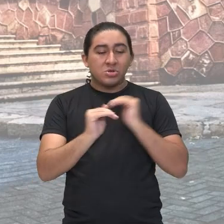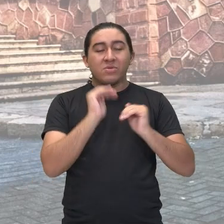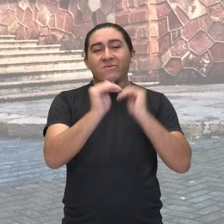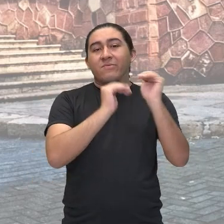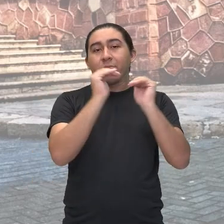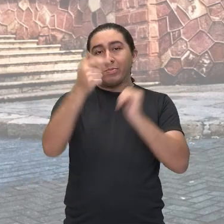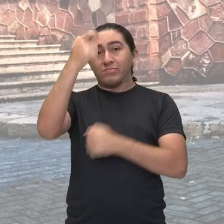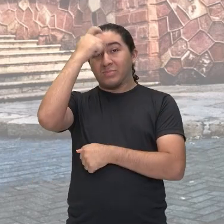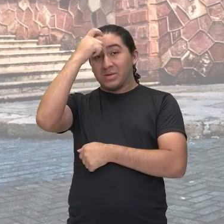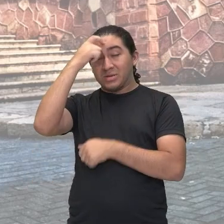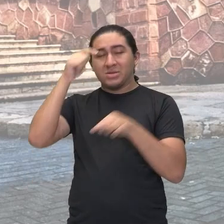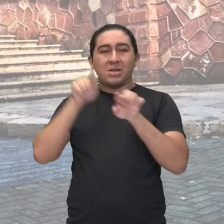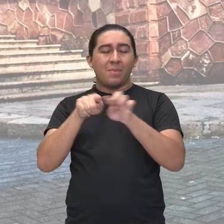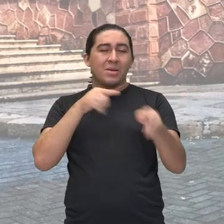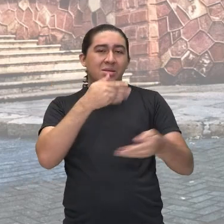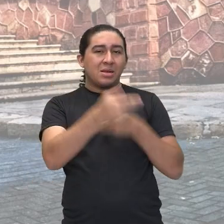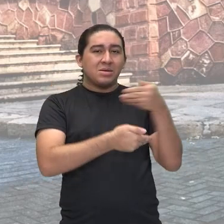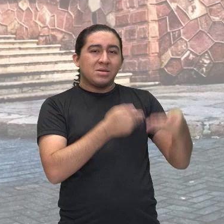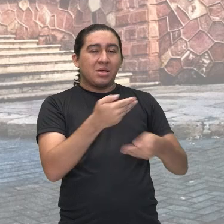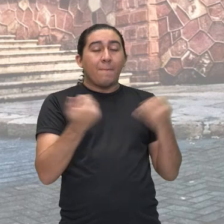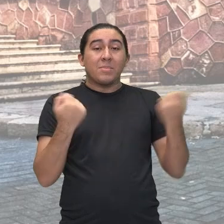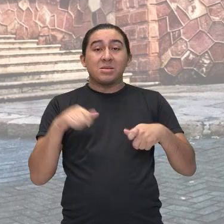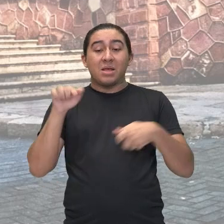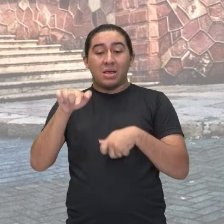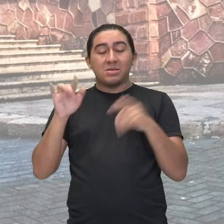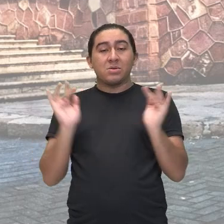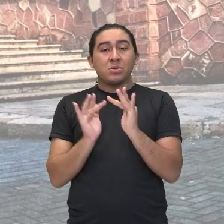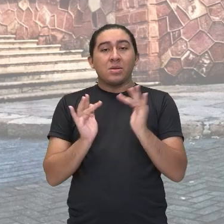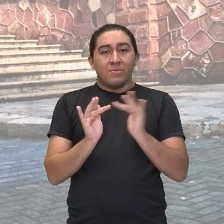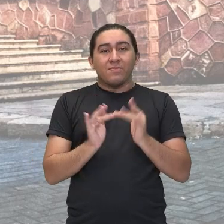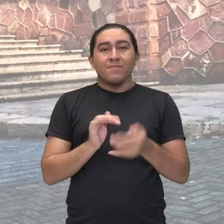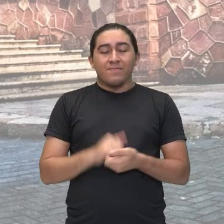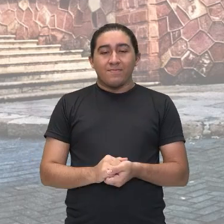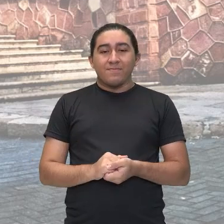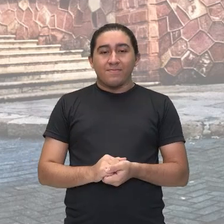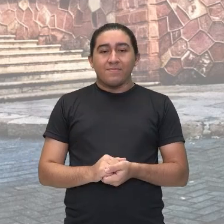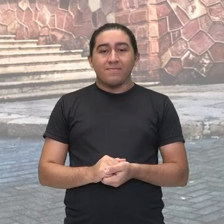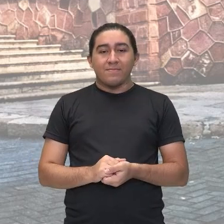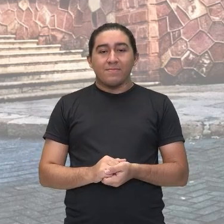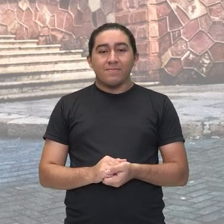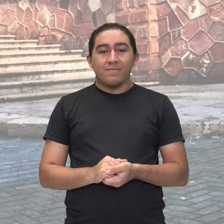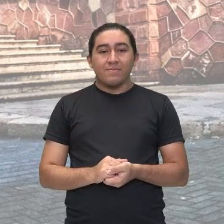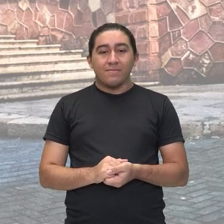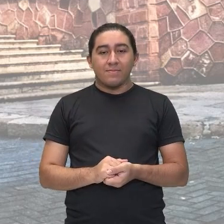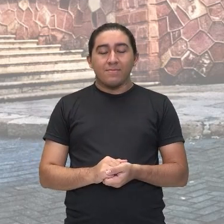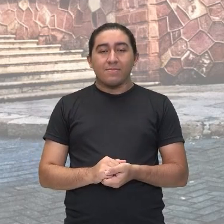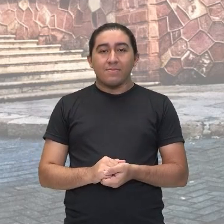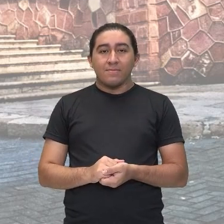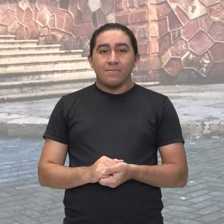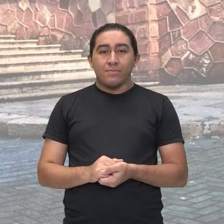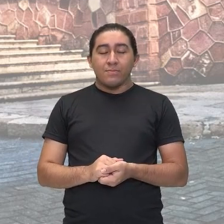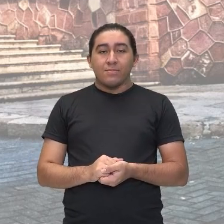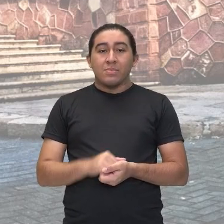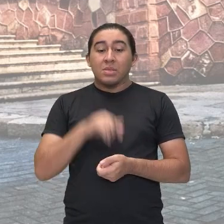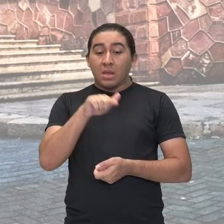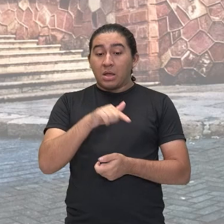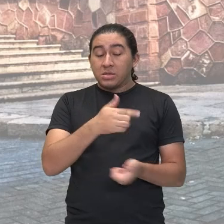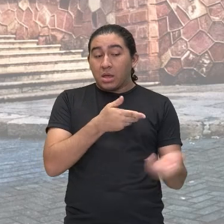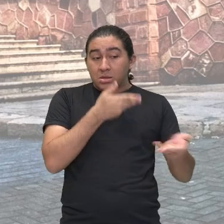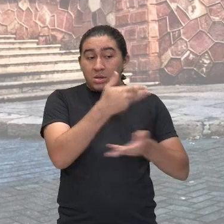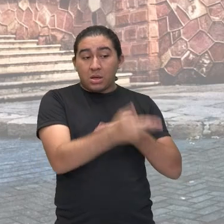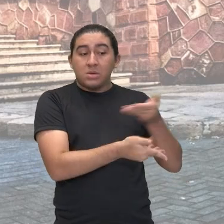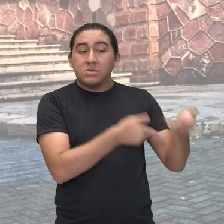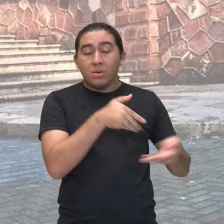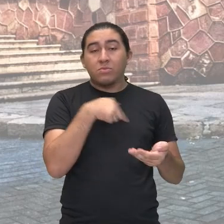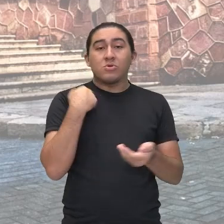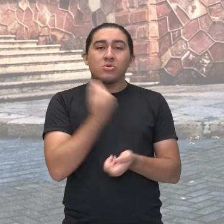desconstruirmos, para interagir e que precisamos dessa conexão. Reconhecer que é nesse processo de interação que